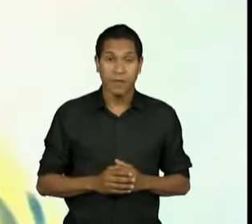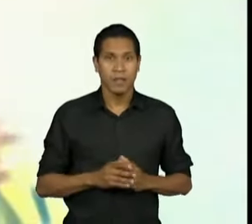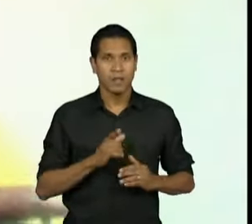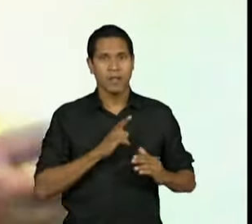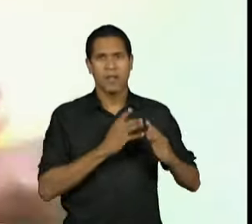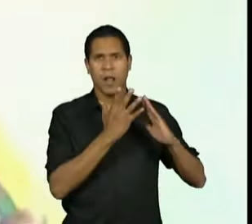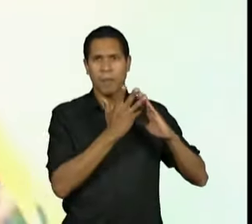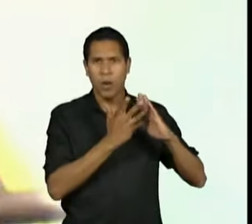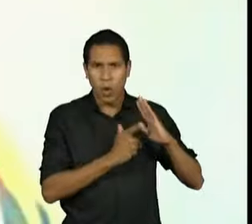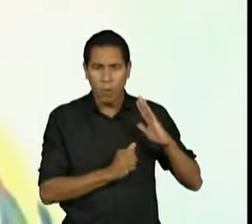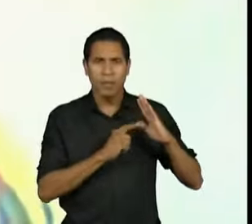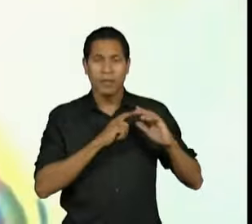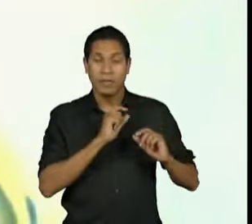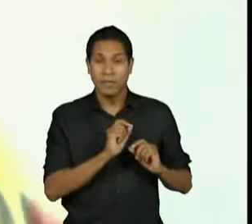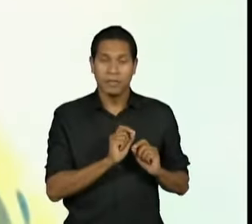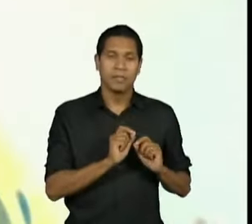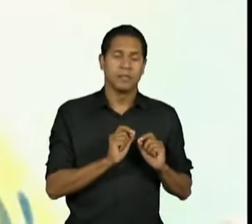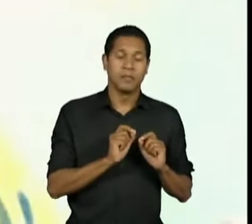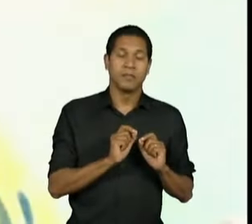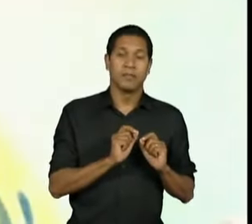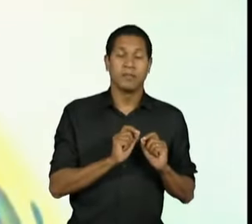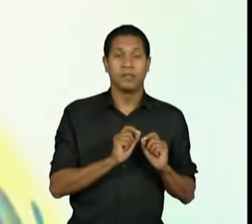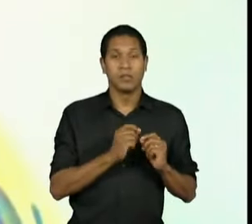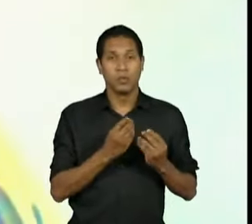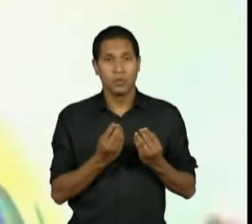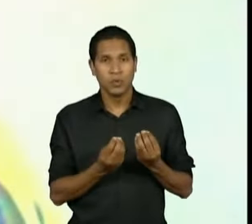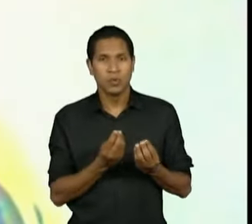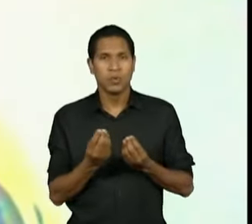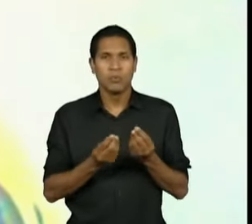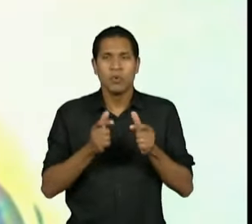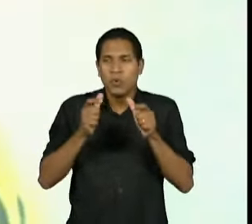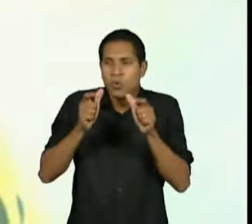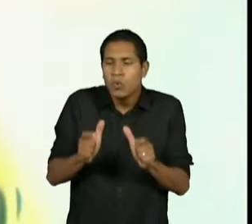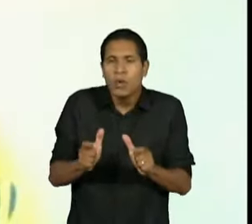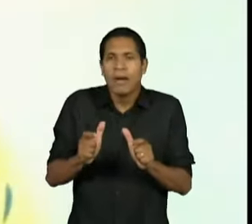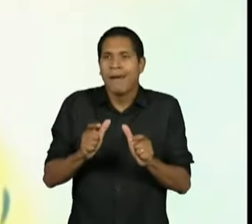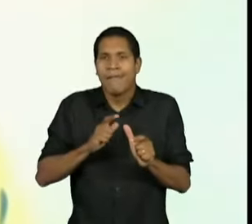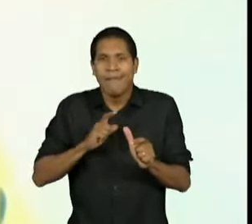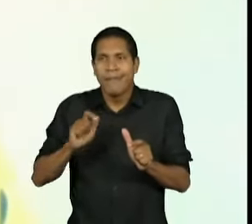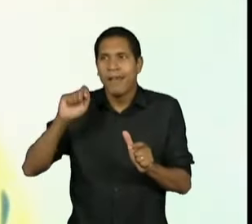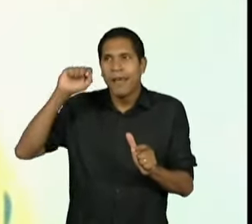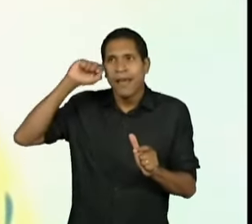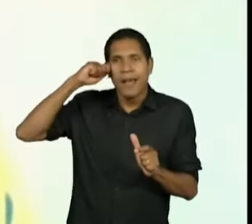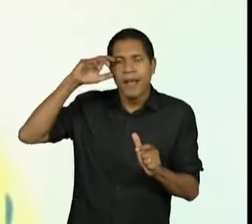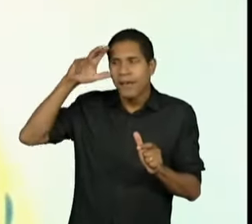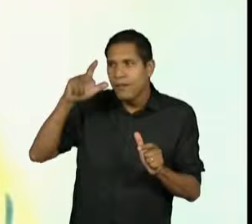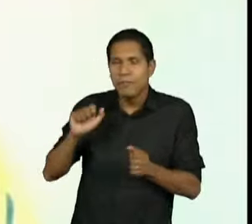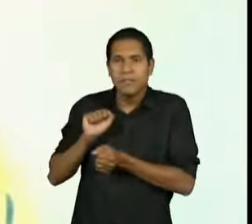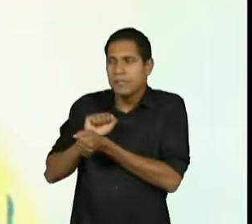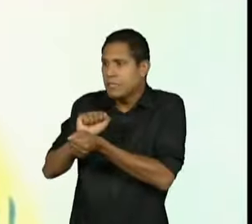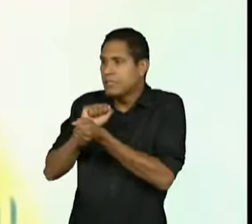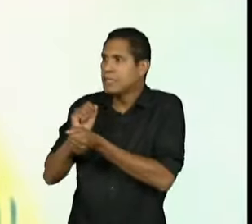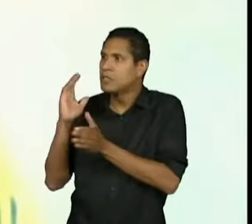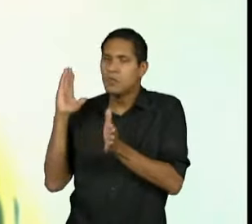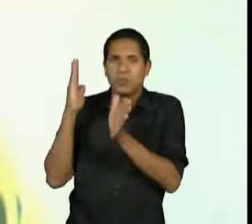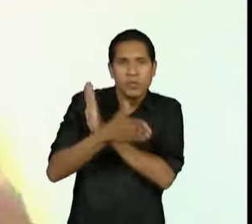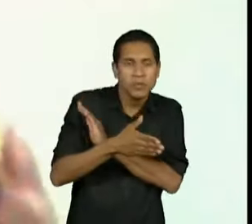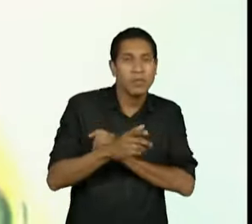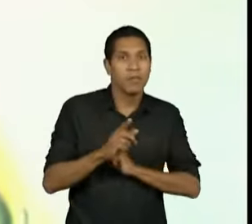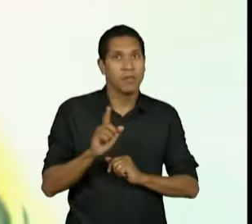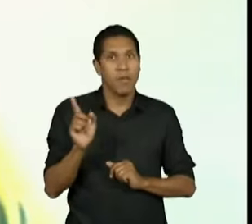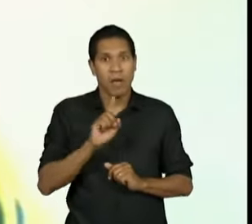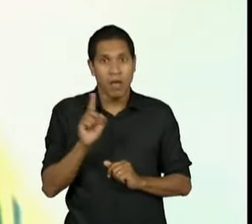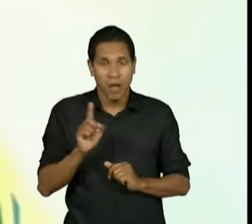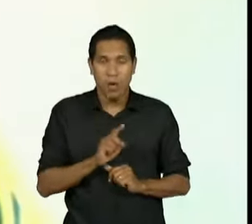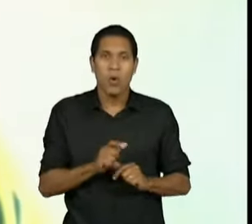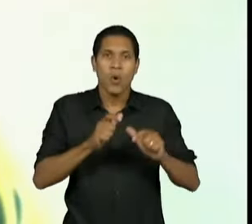não é só o quilombo como reunião, como lugar de africanos escravizados que fugiam. Não, o quilombo